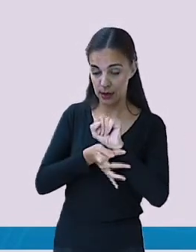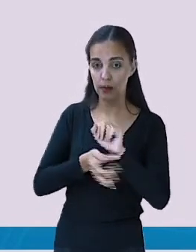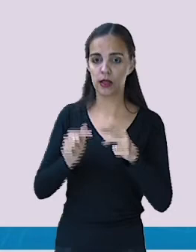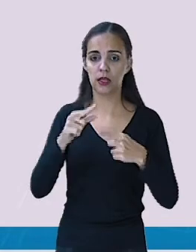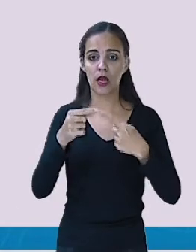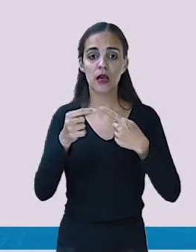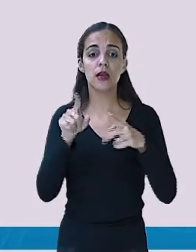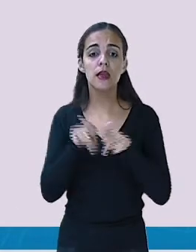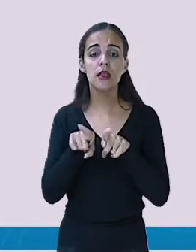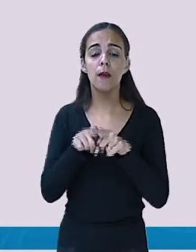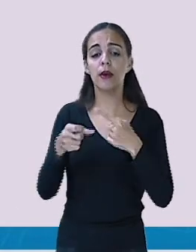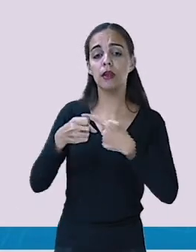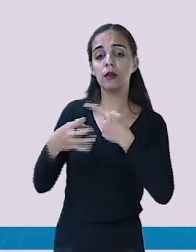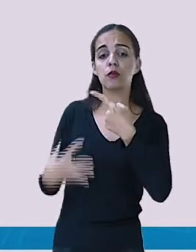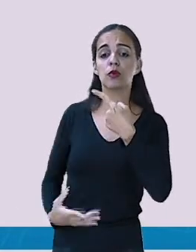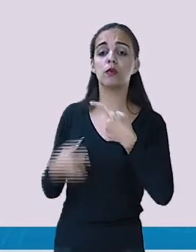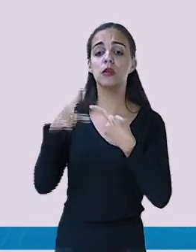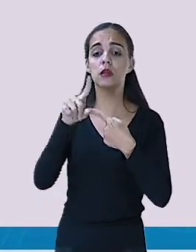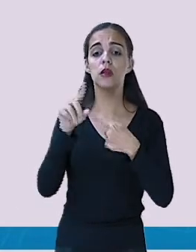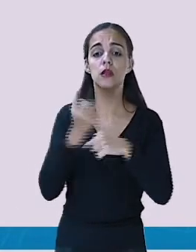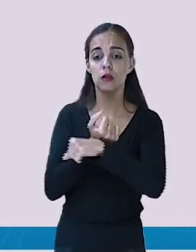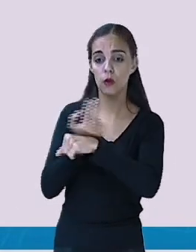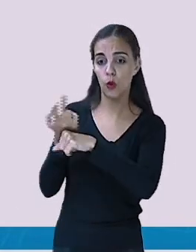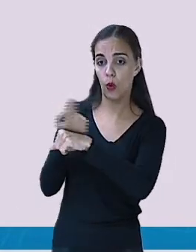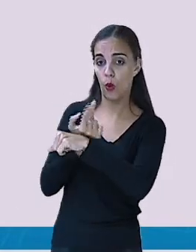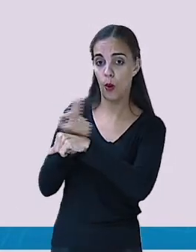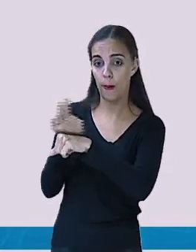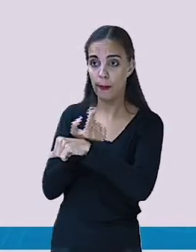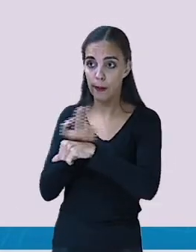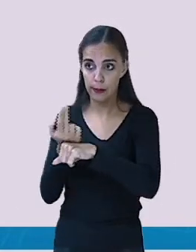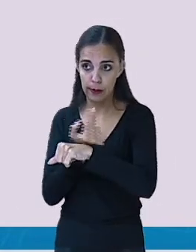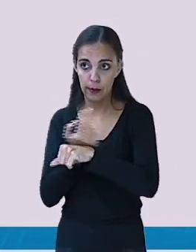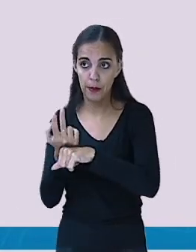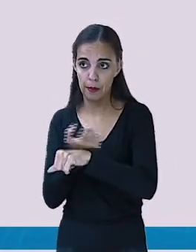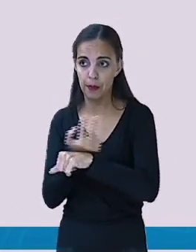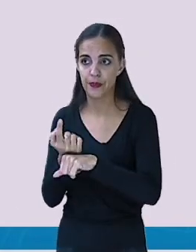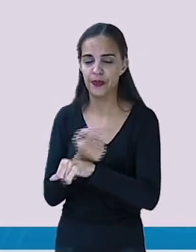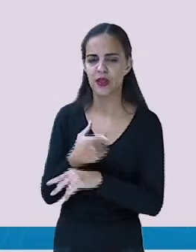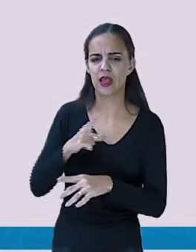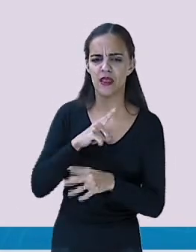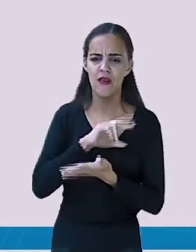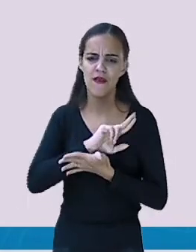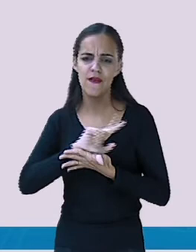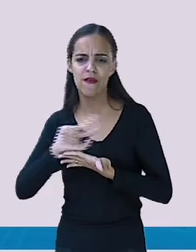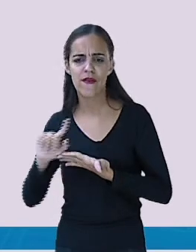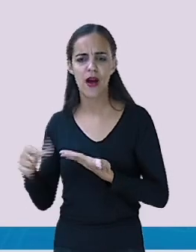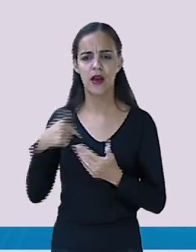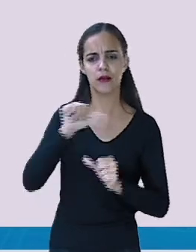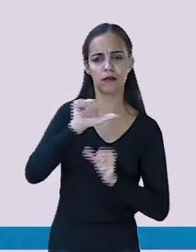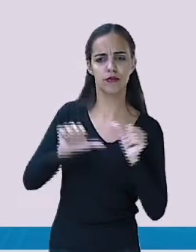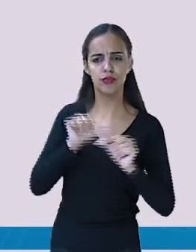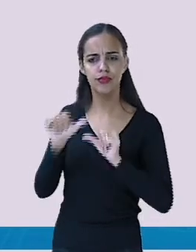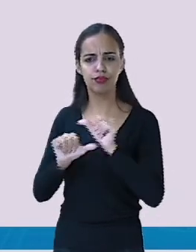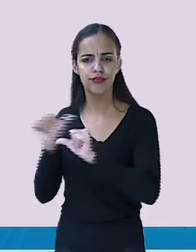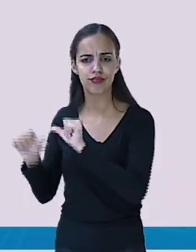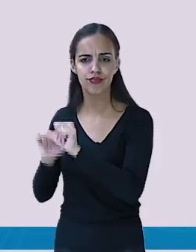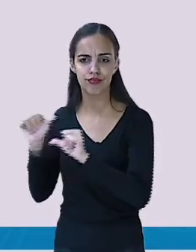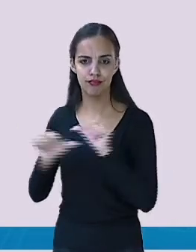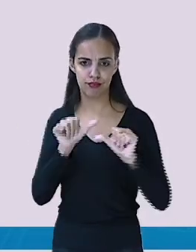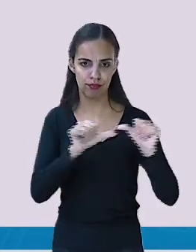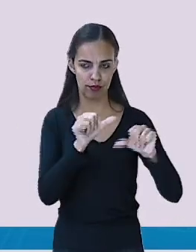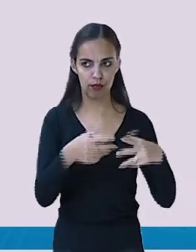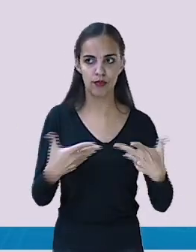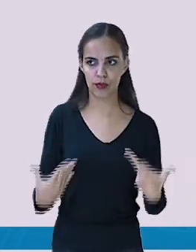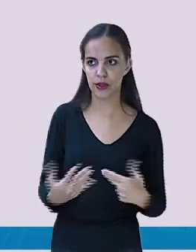falou que a transformação é a mudança é um processo de mudança de uma substância para formação de